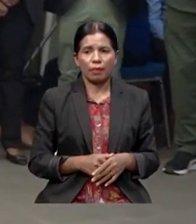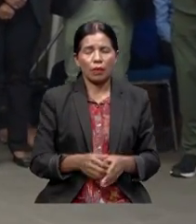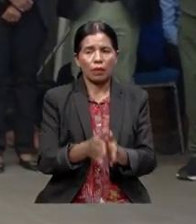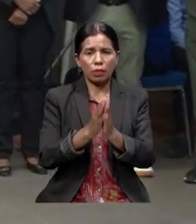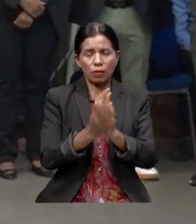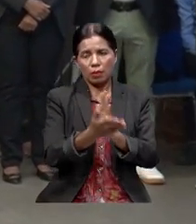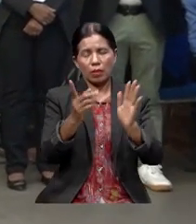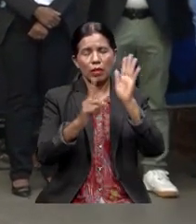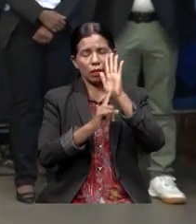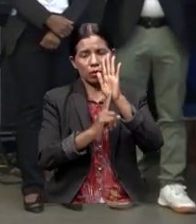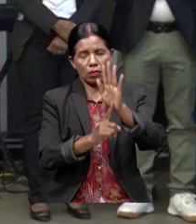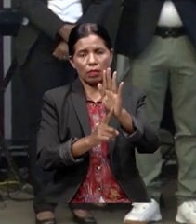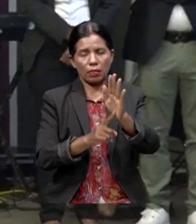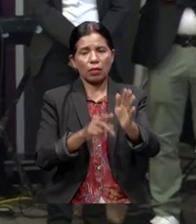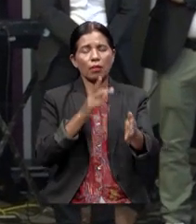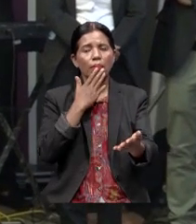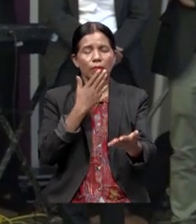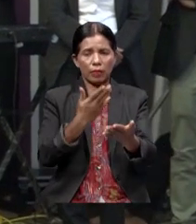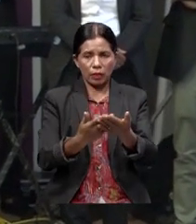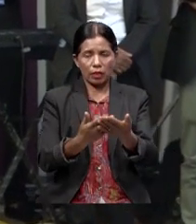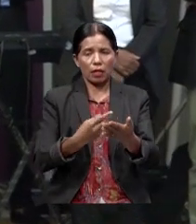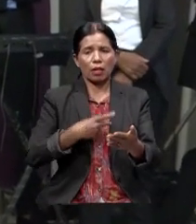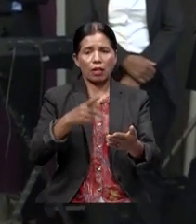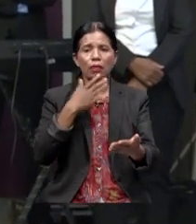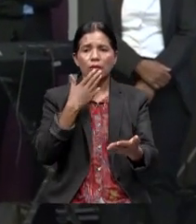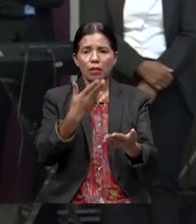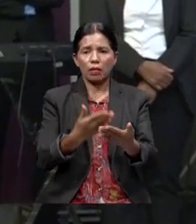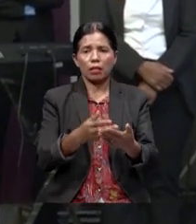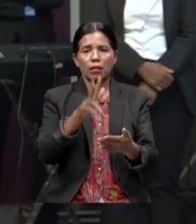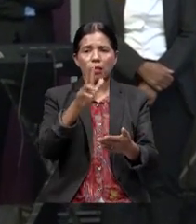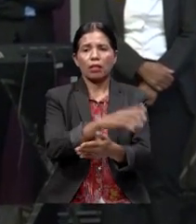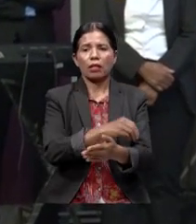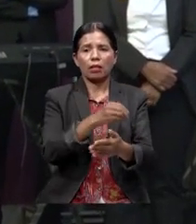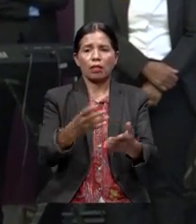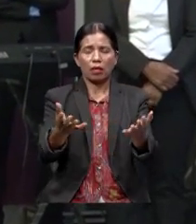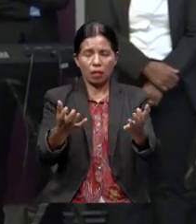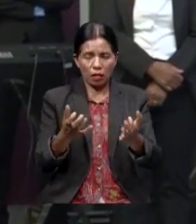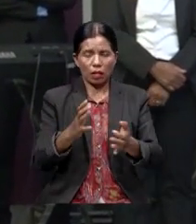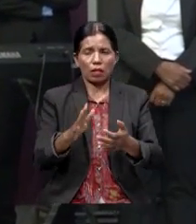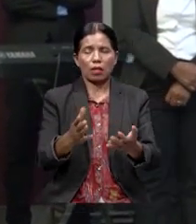virtude minha compromisso de dia, terceiro, e me votar em tudo,